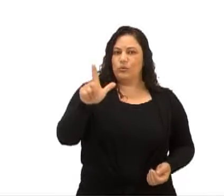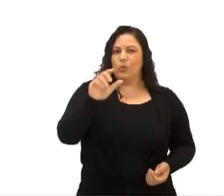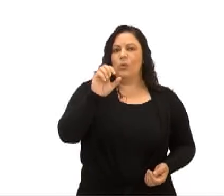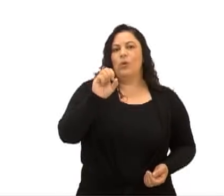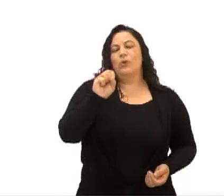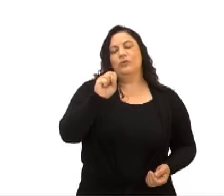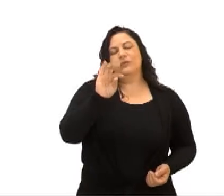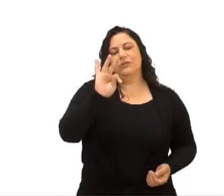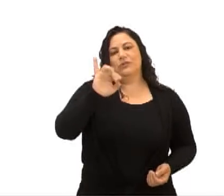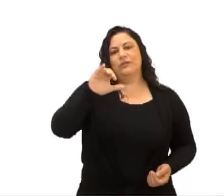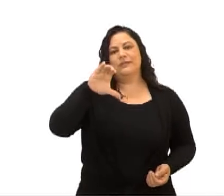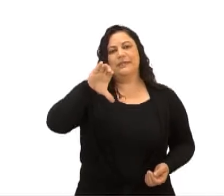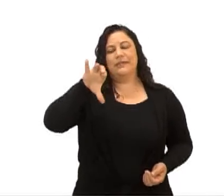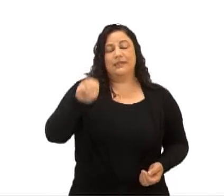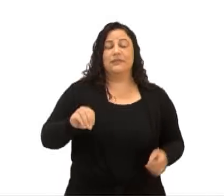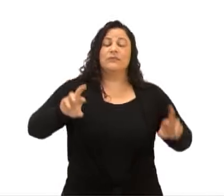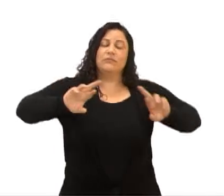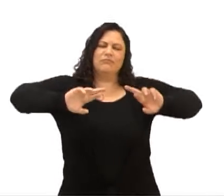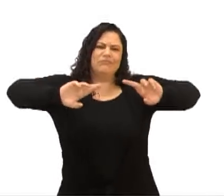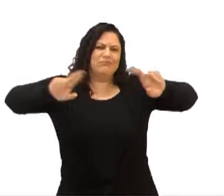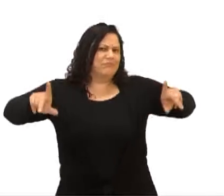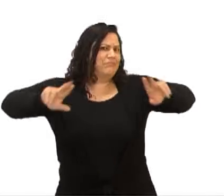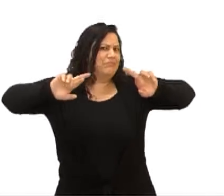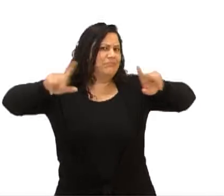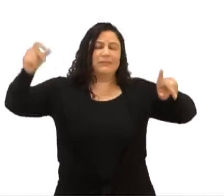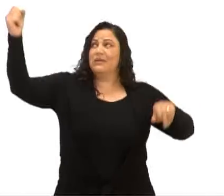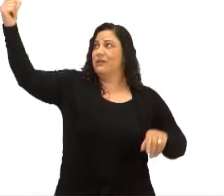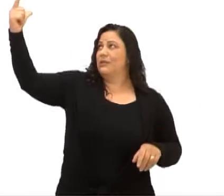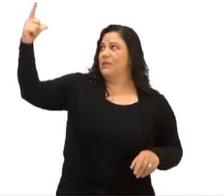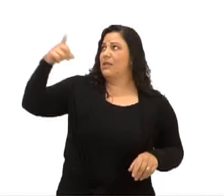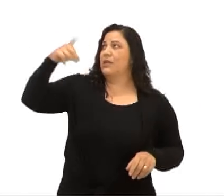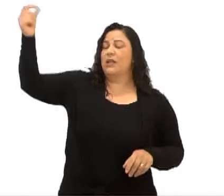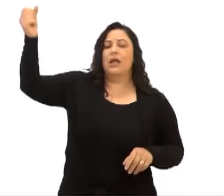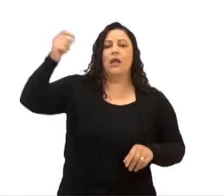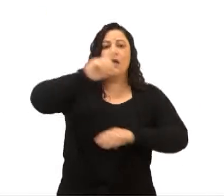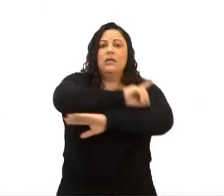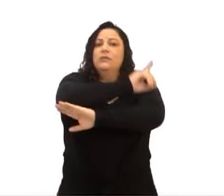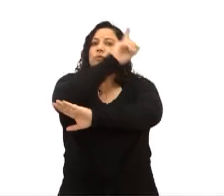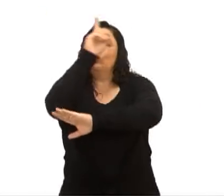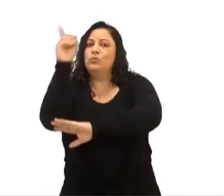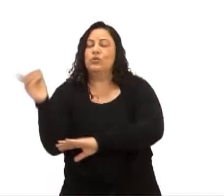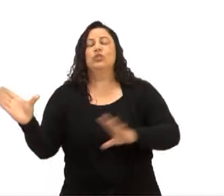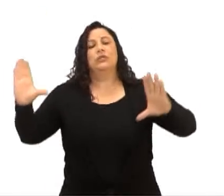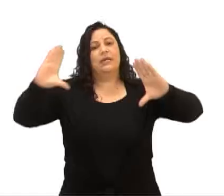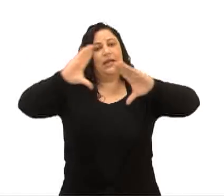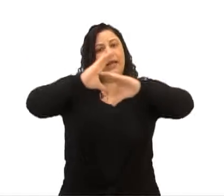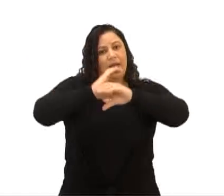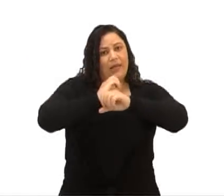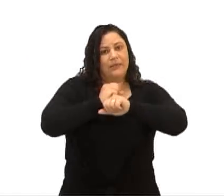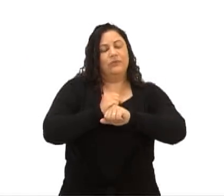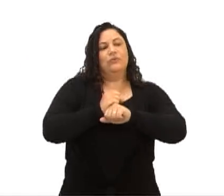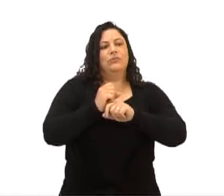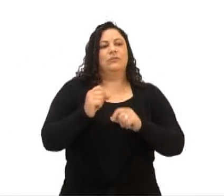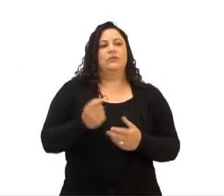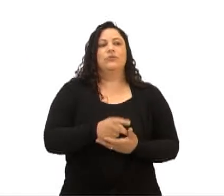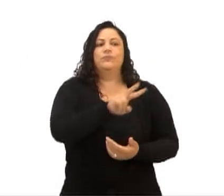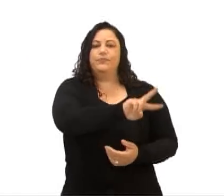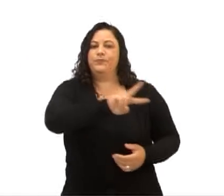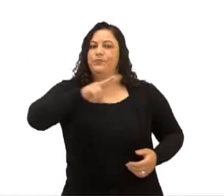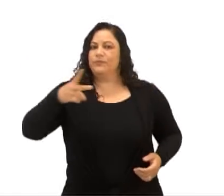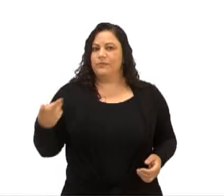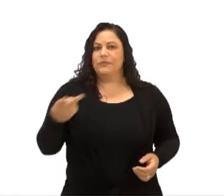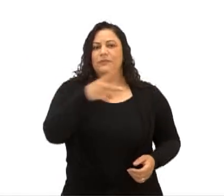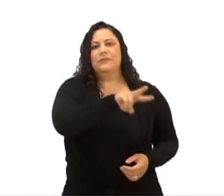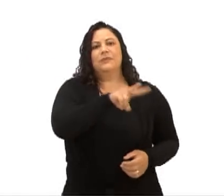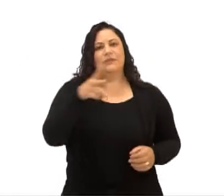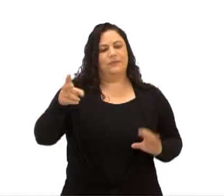a maior diferença dessa luminosidade, a maior diferença entre o dia e a noite, que daí seriam esses dois globinhos aqui simbolizados